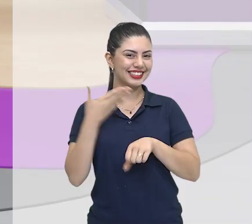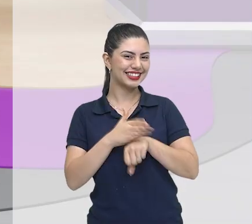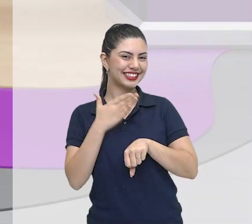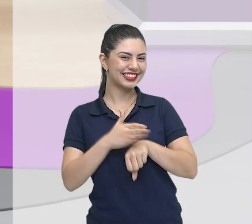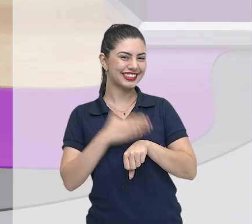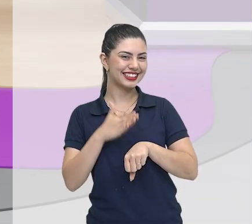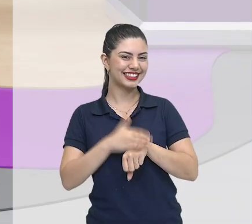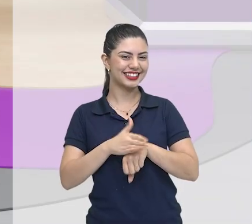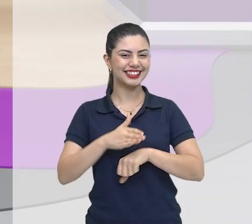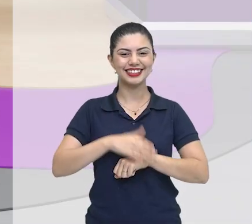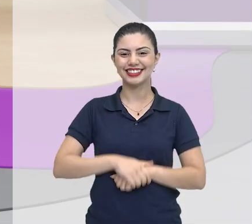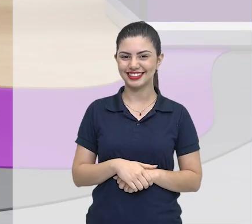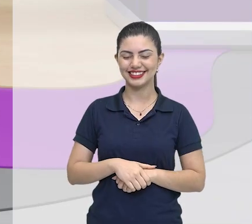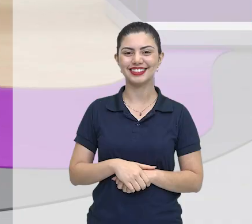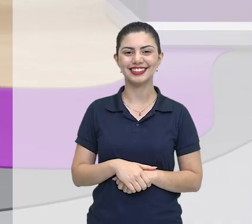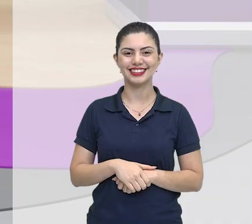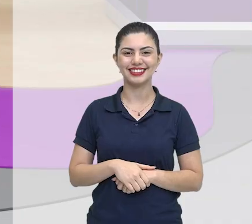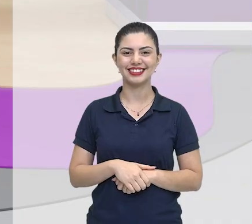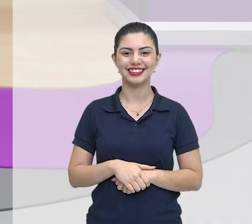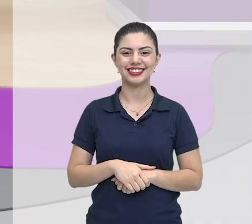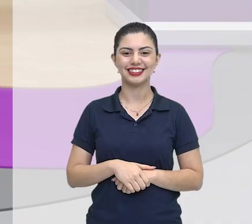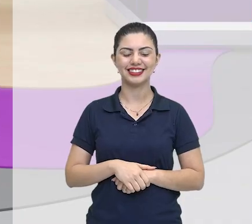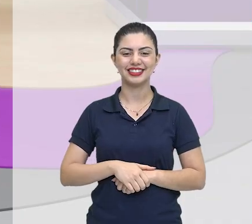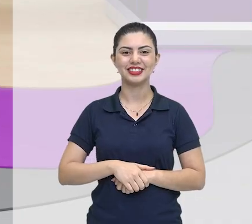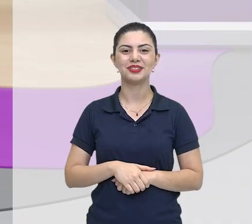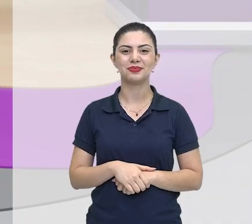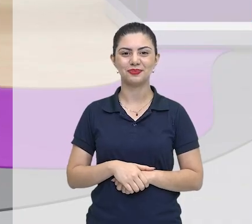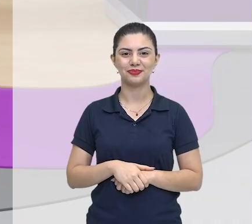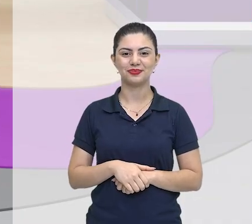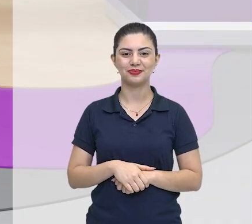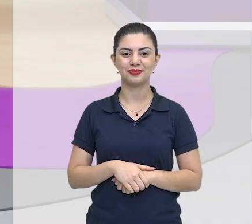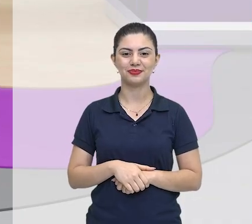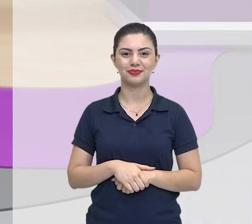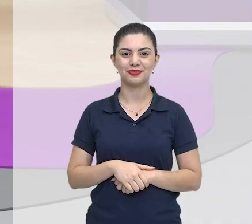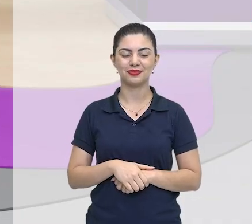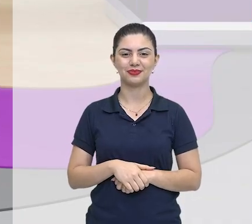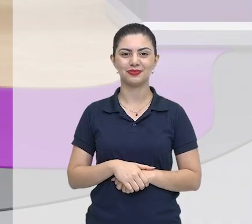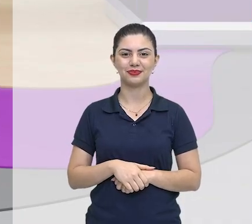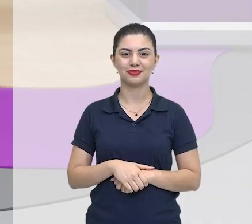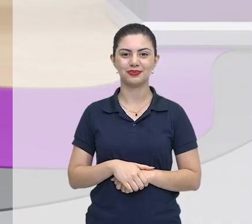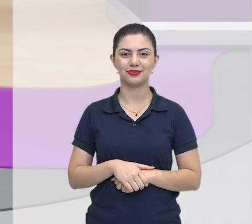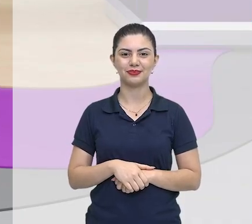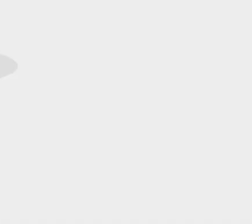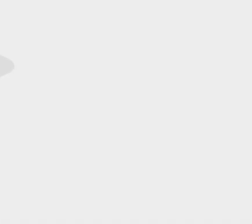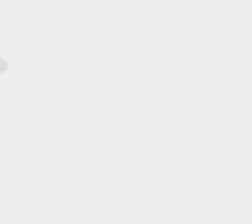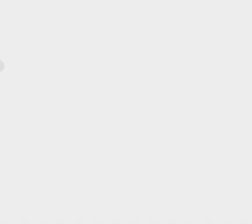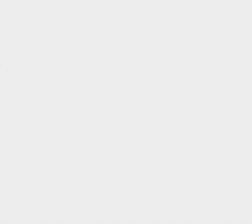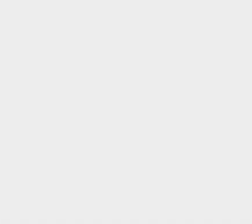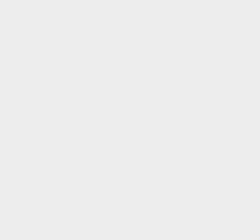nosso exercitar. Vamos exercitar. Solta aí a nossa vinhetinha, diretor.